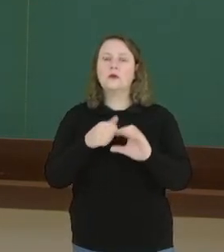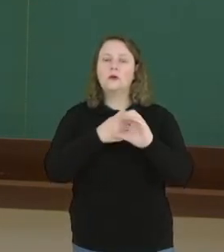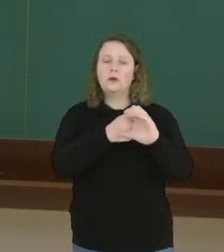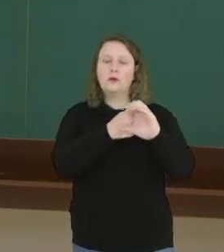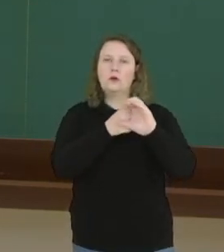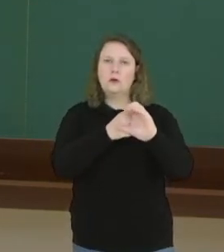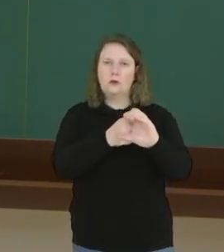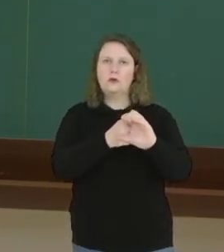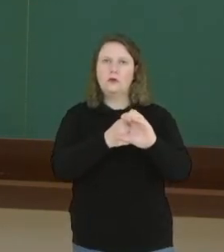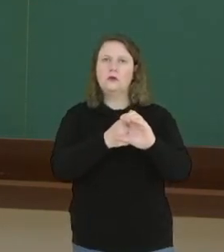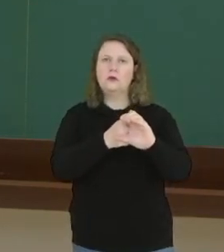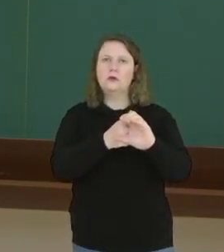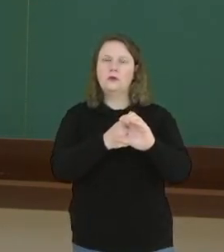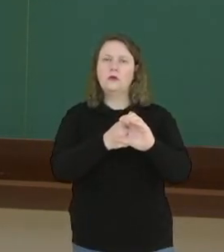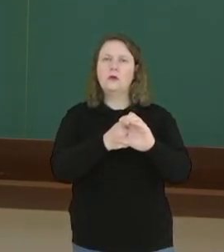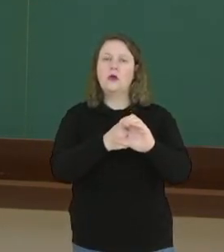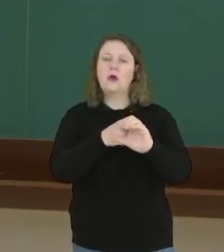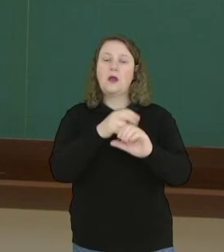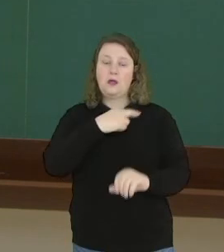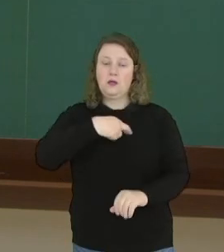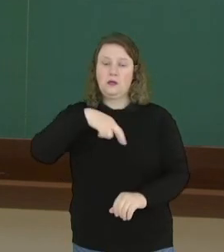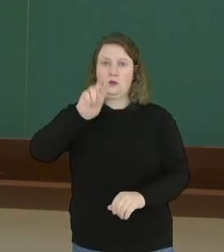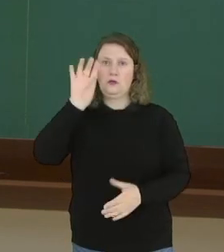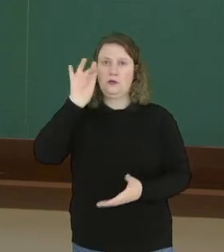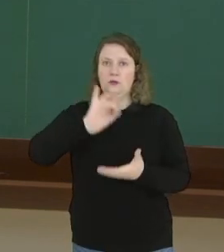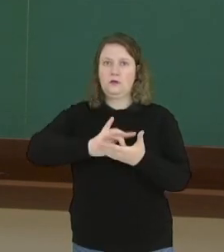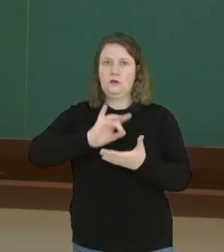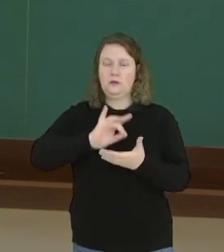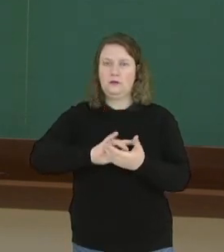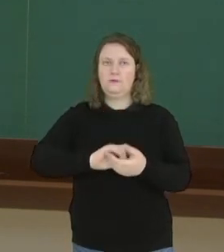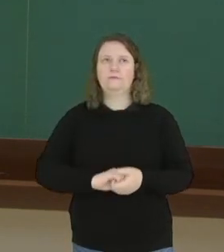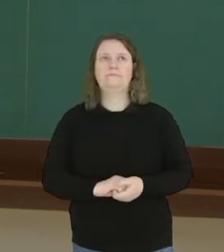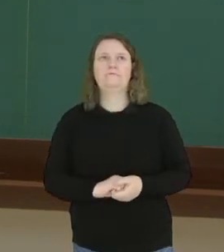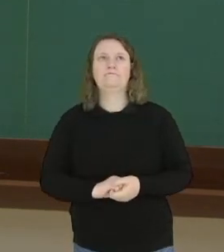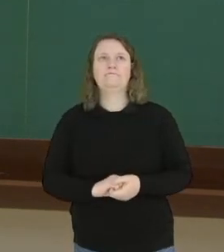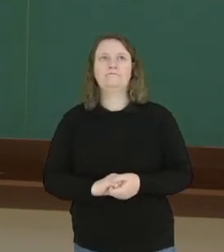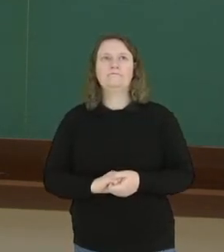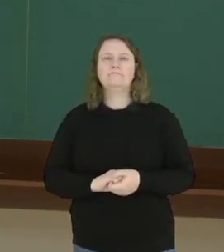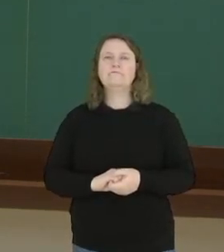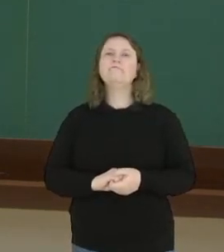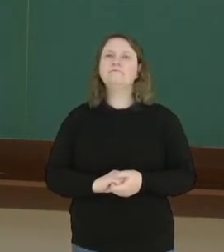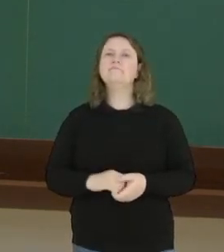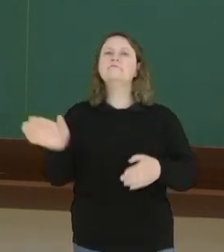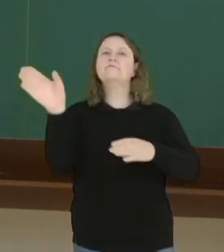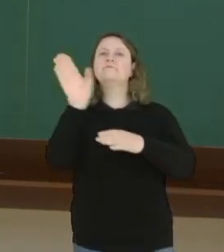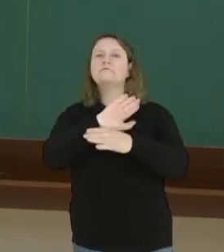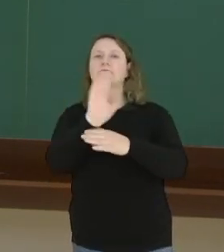cristianismo se torna a religião oficial do Império Romano.